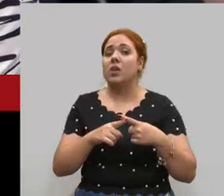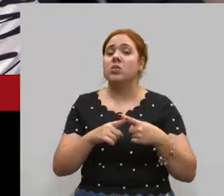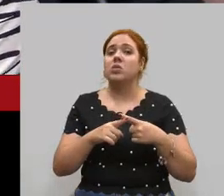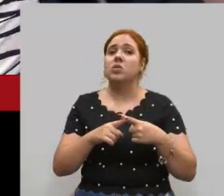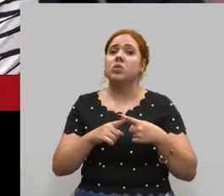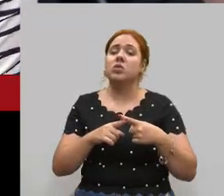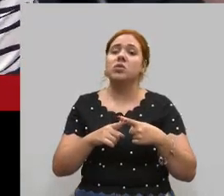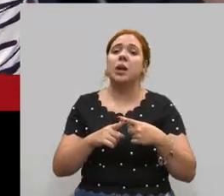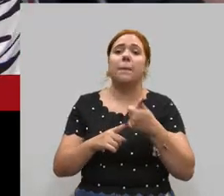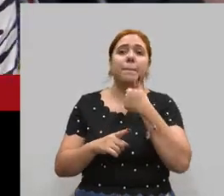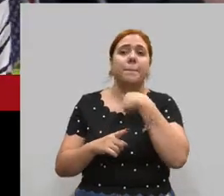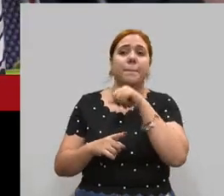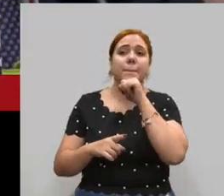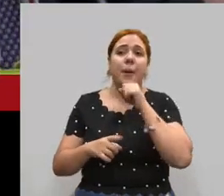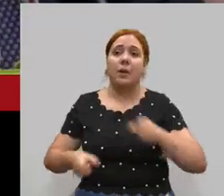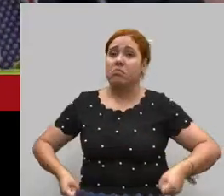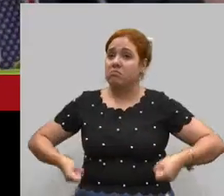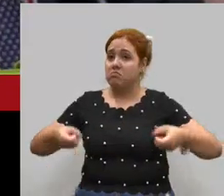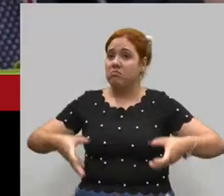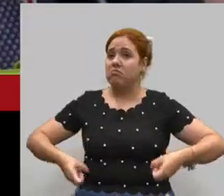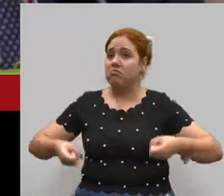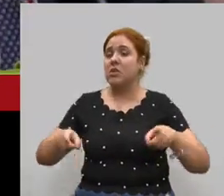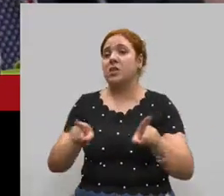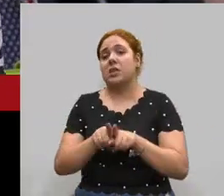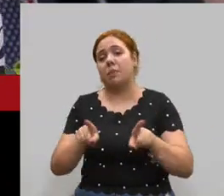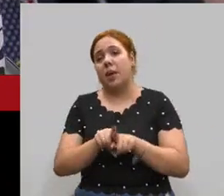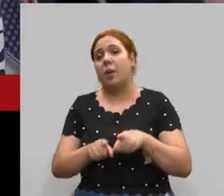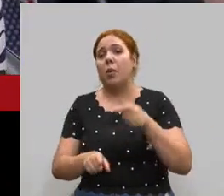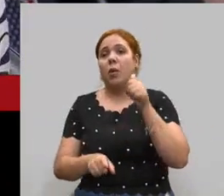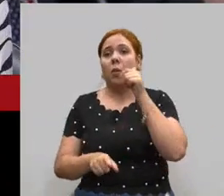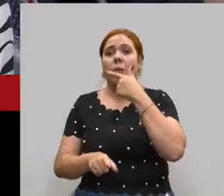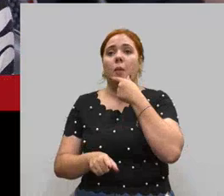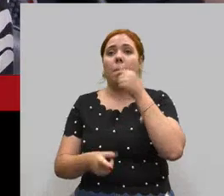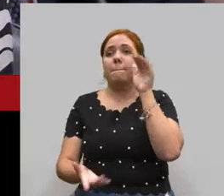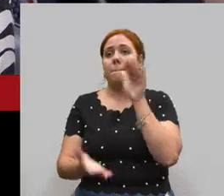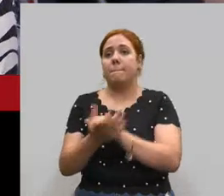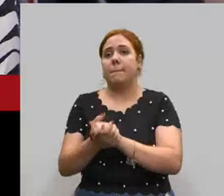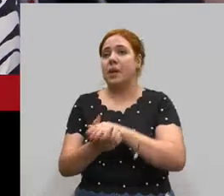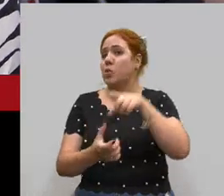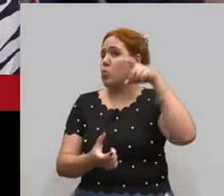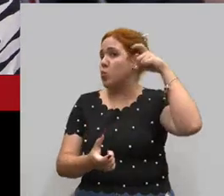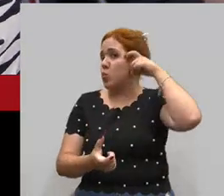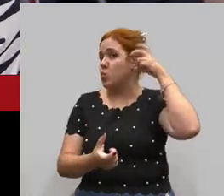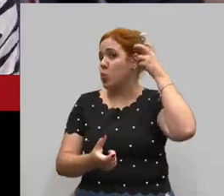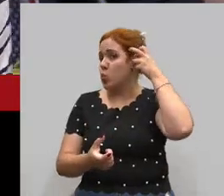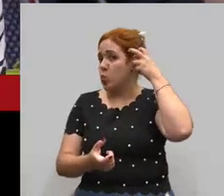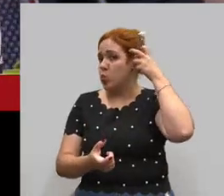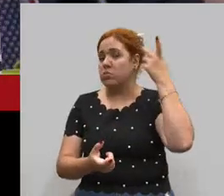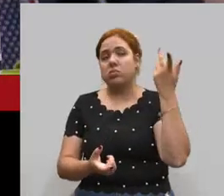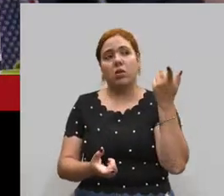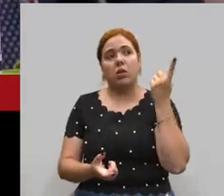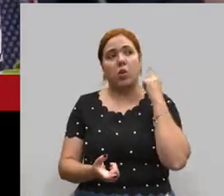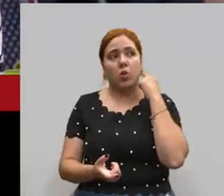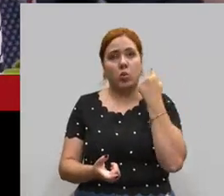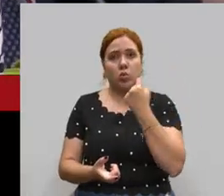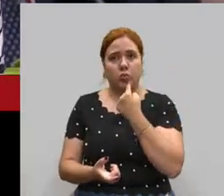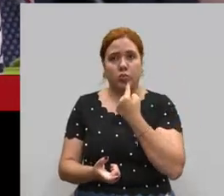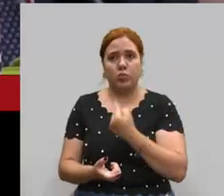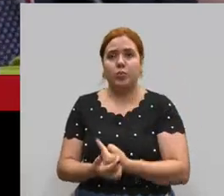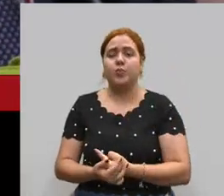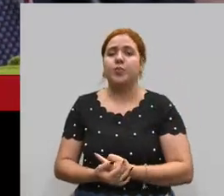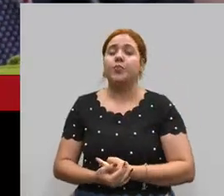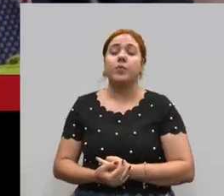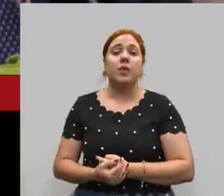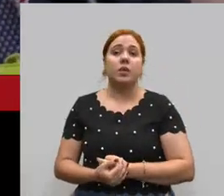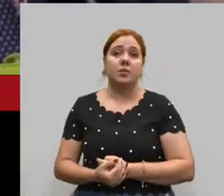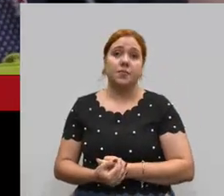Ele era um um deficiente auditivo Severo implantado e tudo que a gente acordava na hora que a gente acordava a primeira coisa